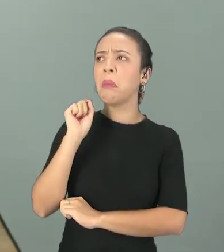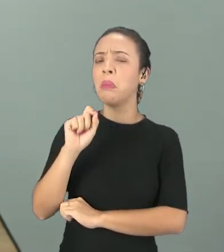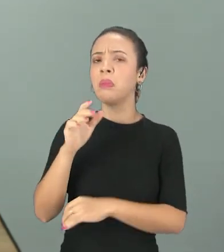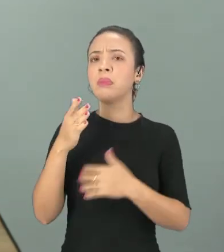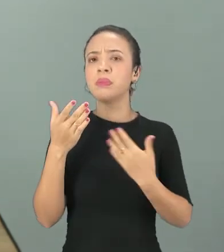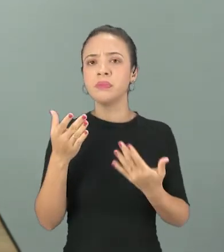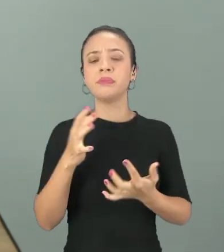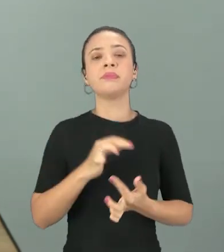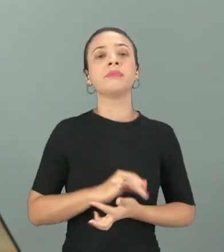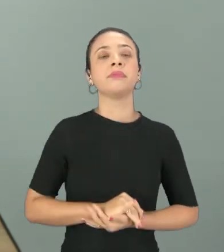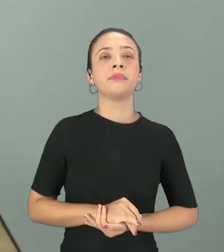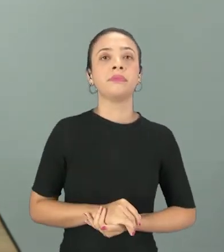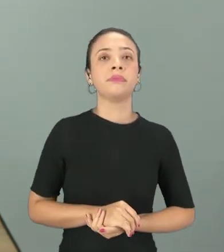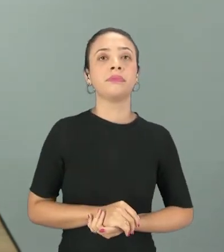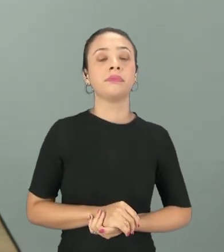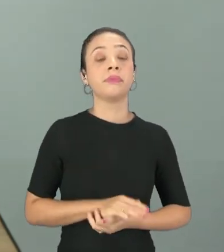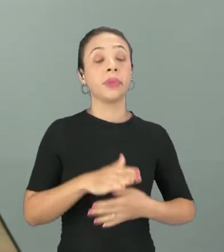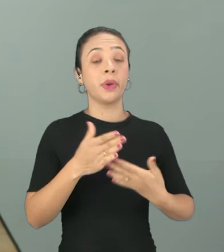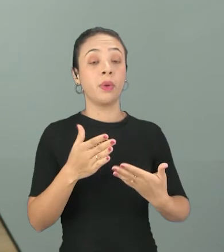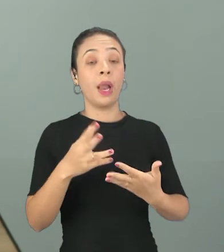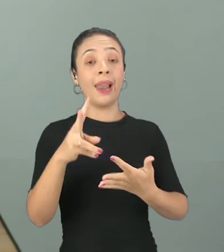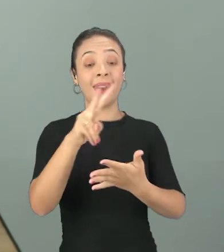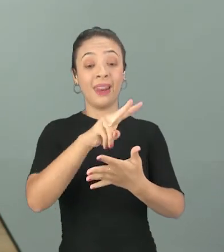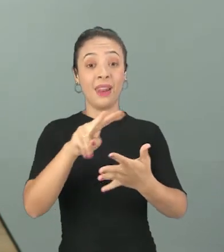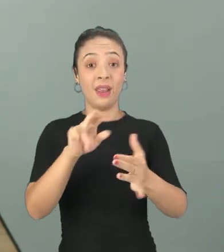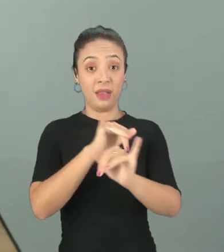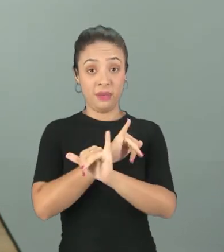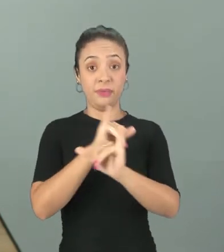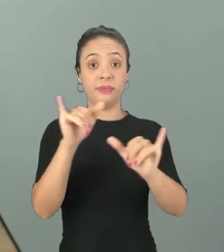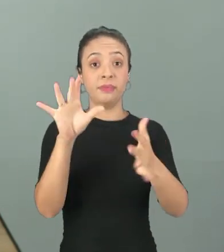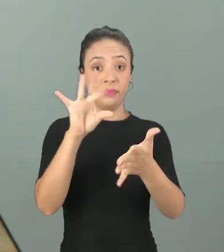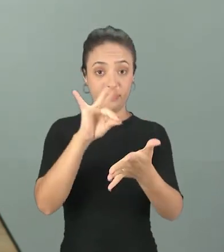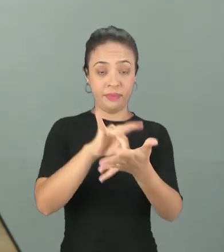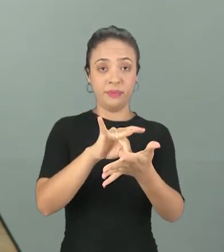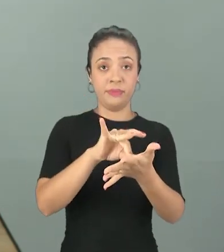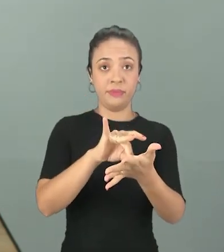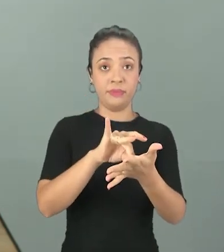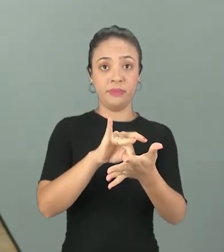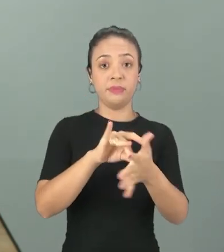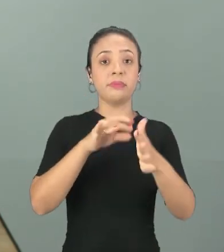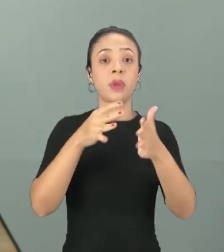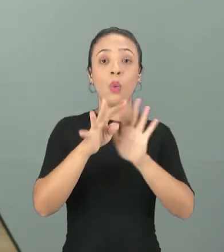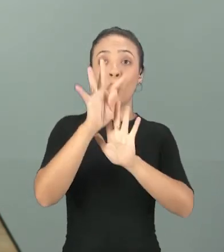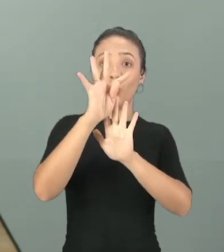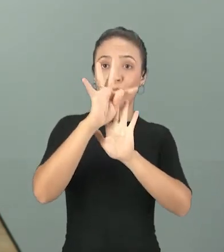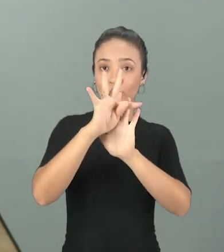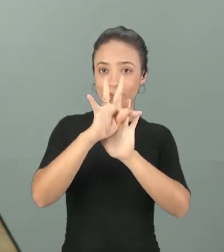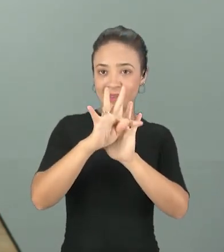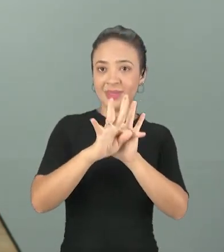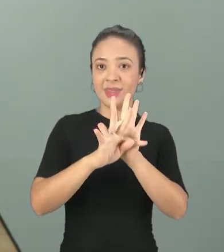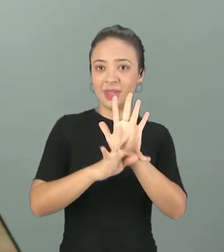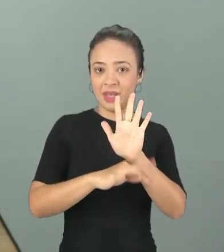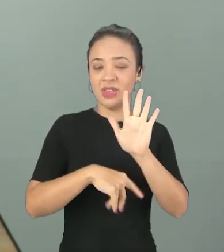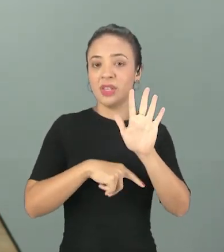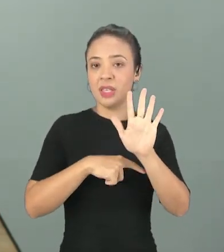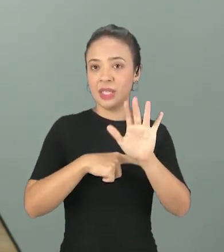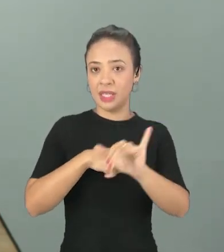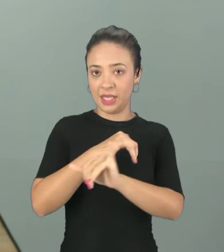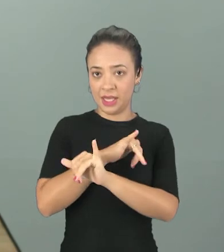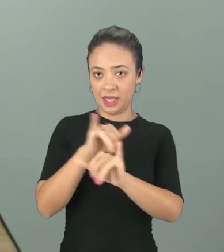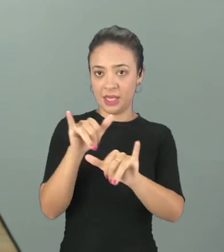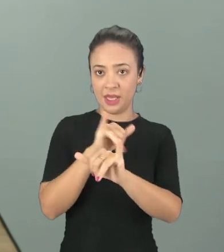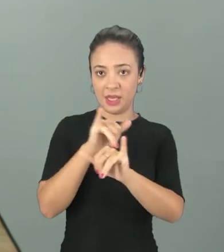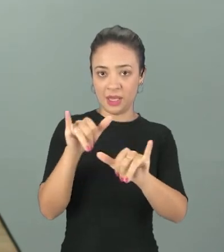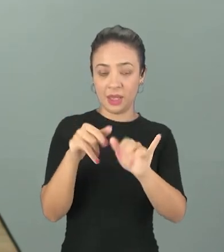Bem, quando nós estamos lendo a notícia propriamente dita, o texto que compõe a notícia que